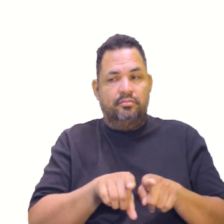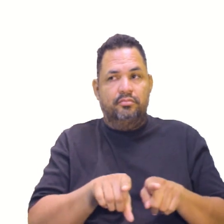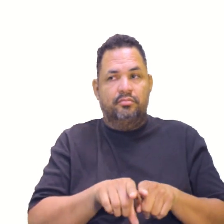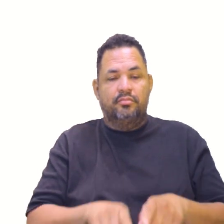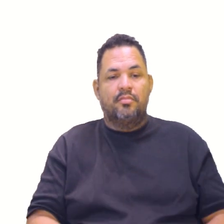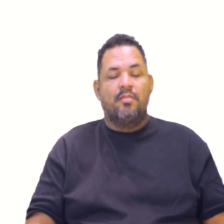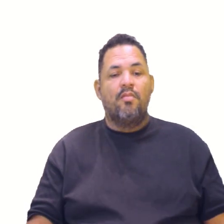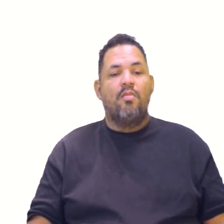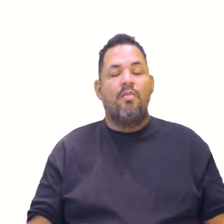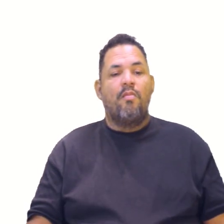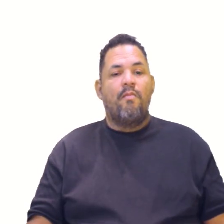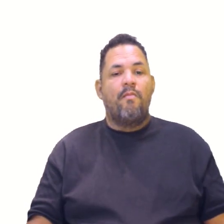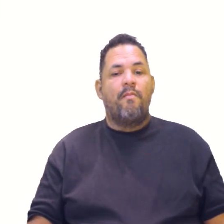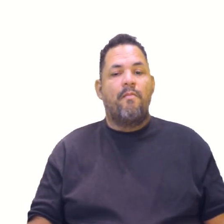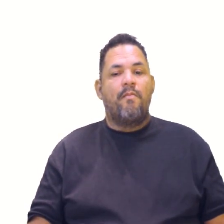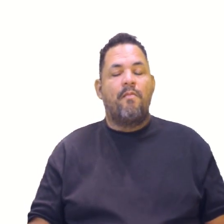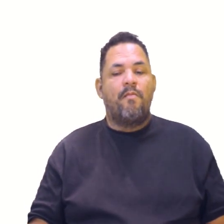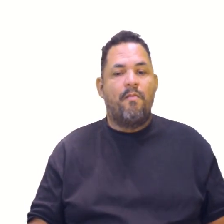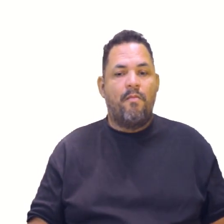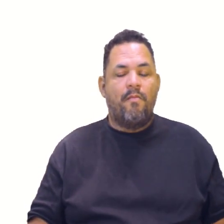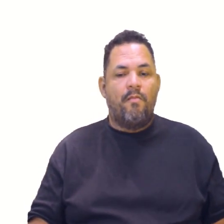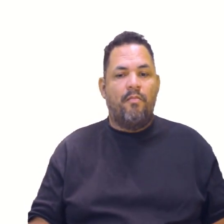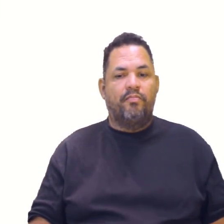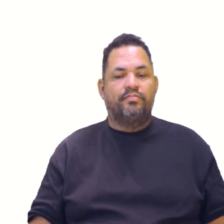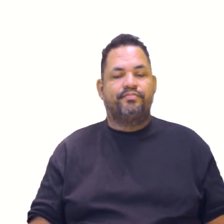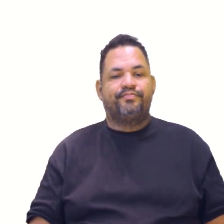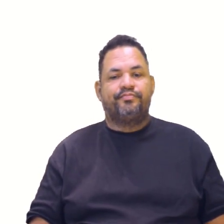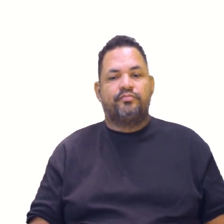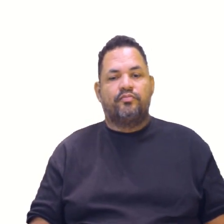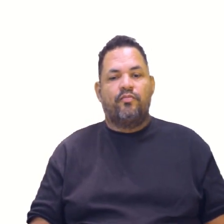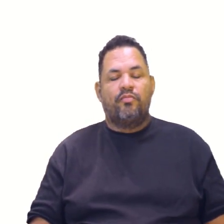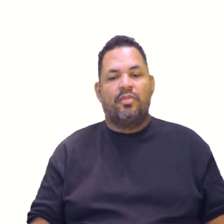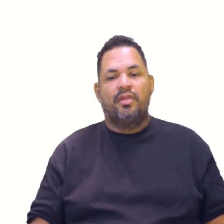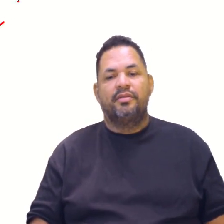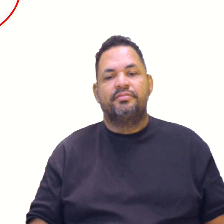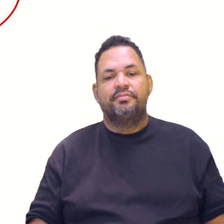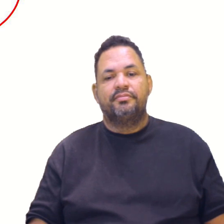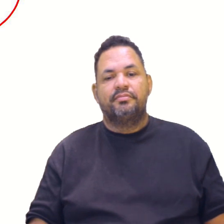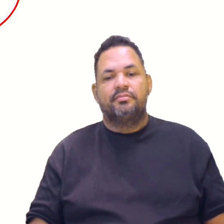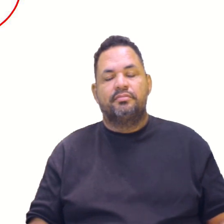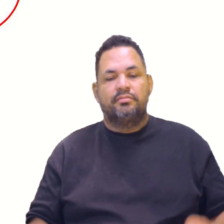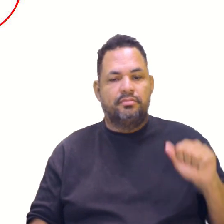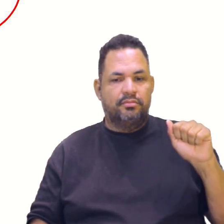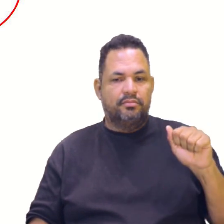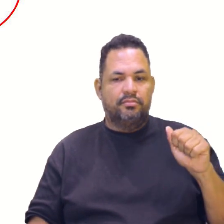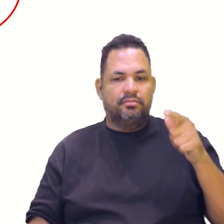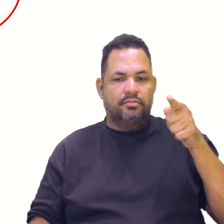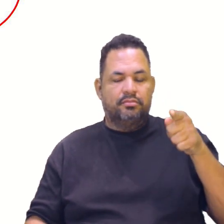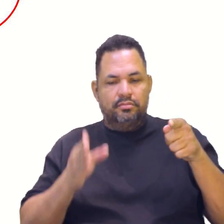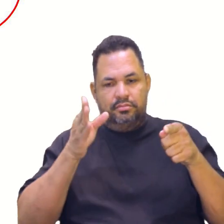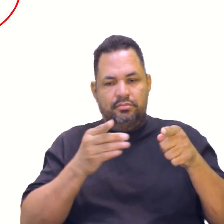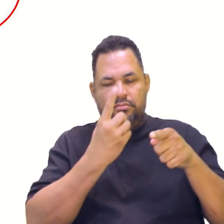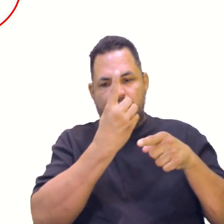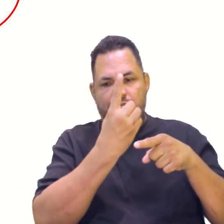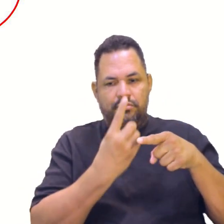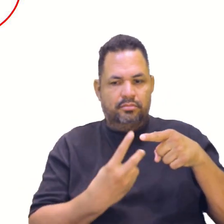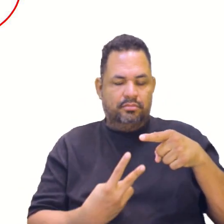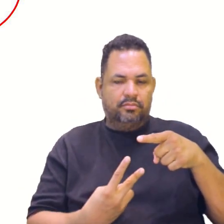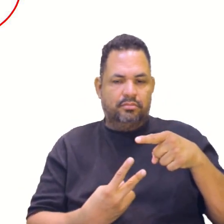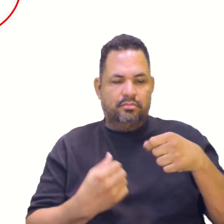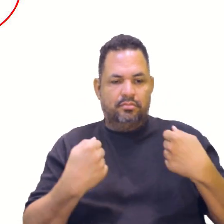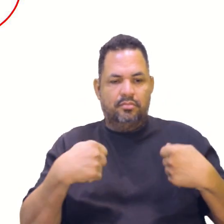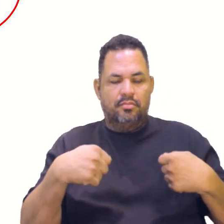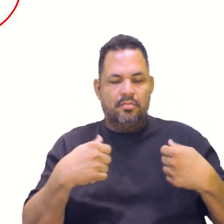por 2? Então, aqui não vai mudar. Então, é o módulo do determinante dividido por 2. Mas, claro